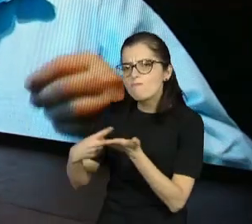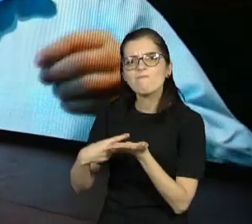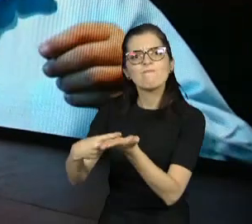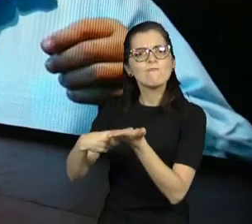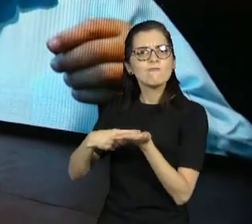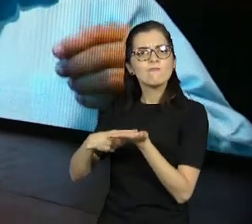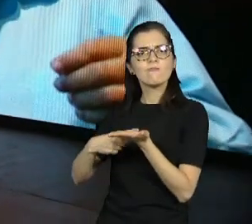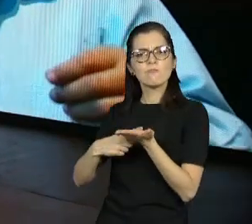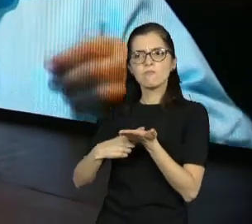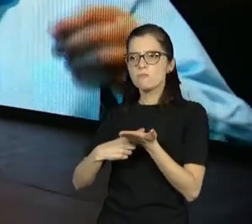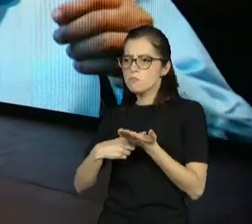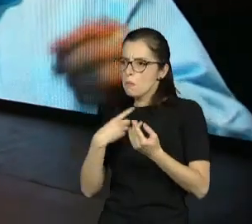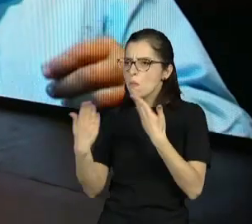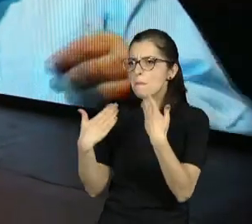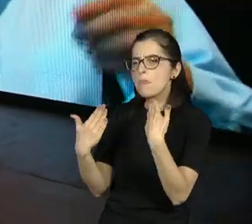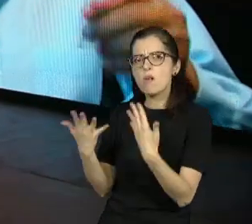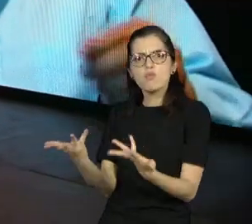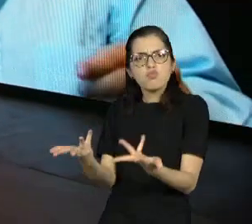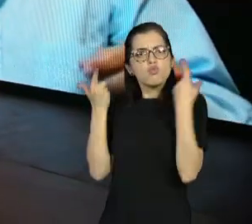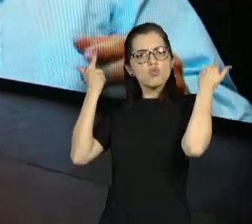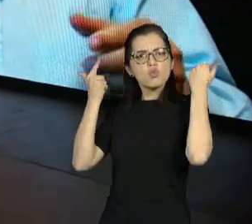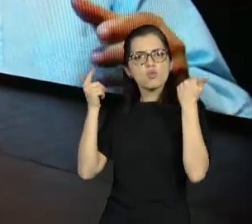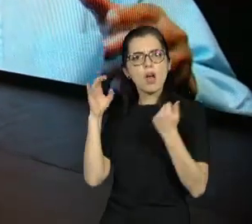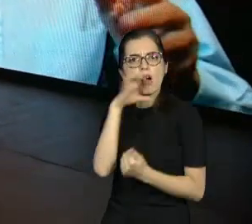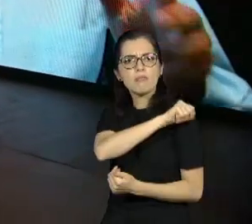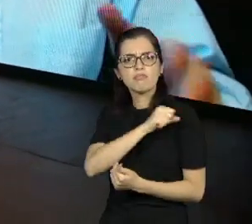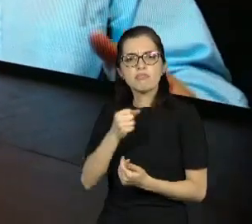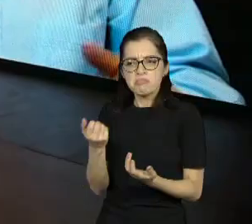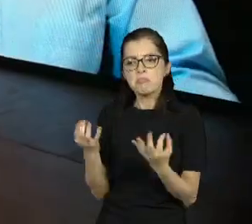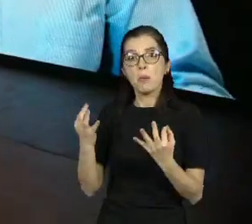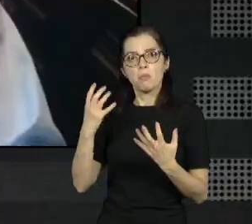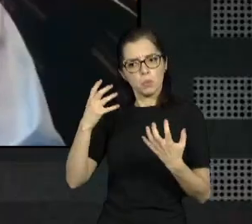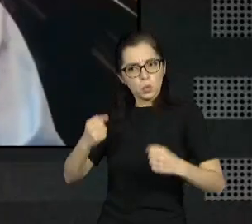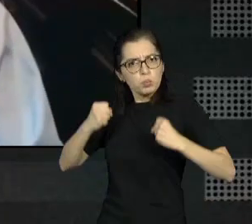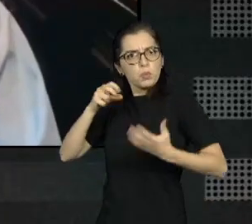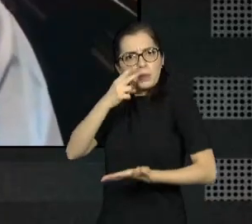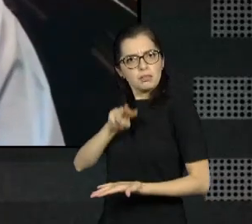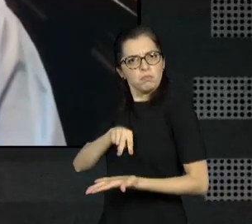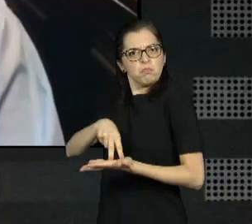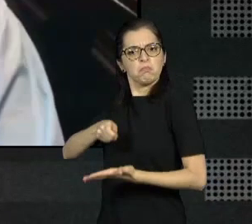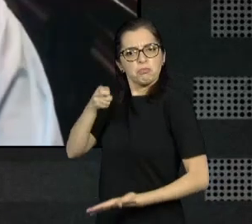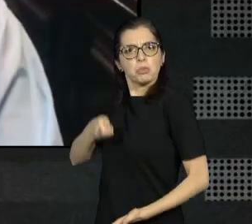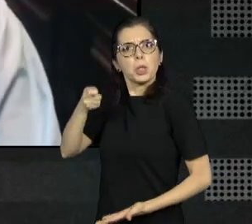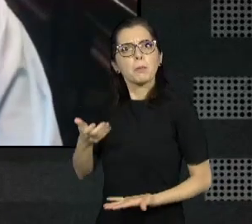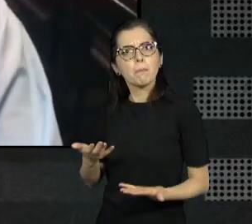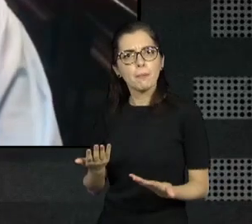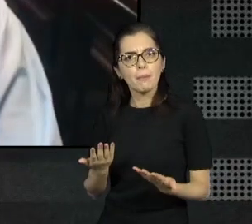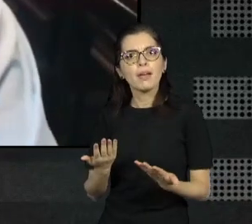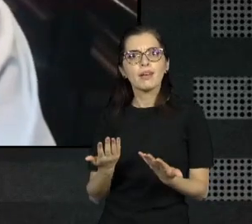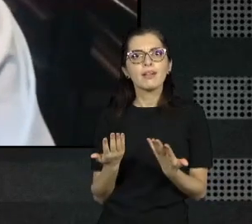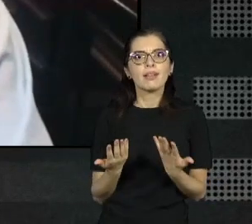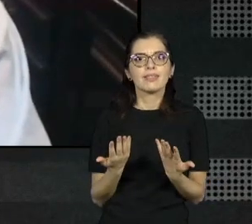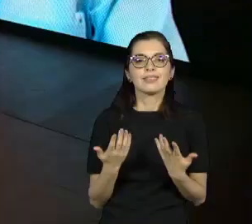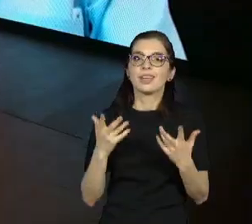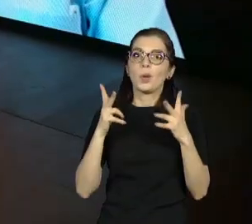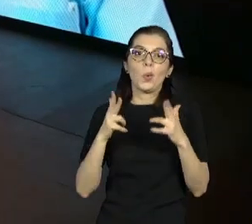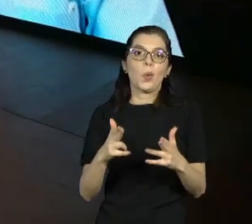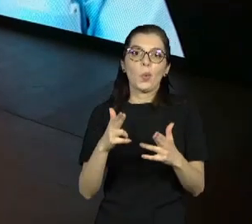muita discussão bem braba, bem exigente, que exige uma Mônica, lógico.